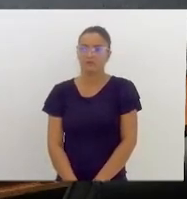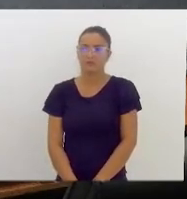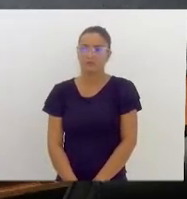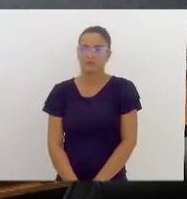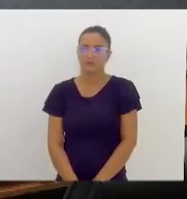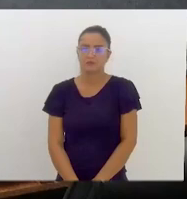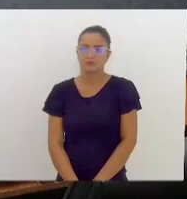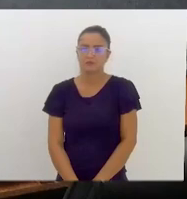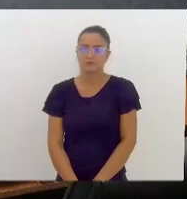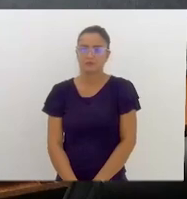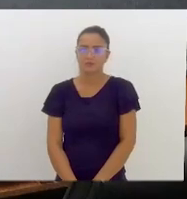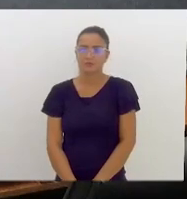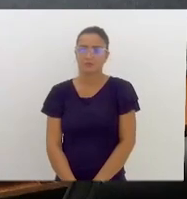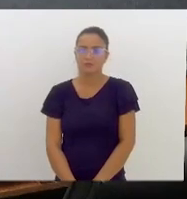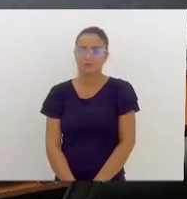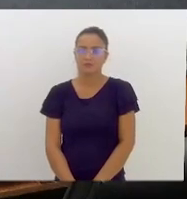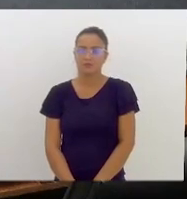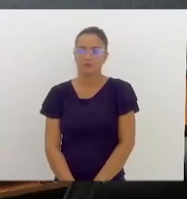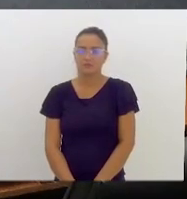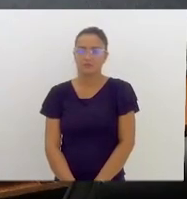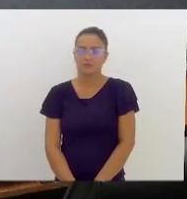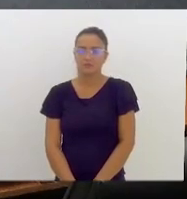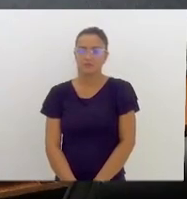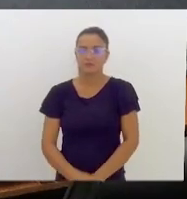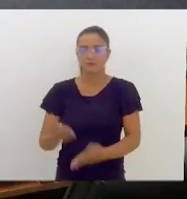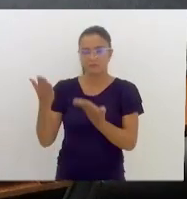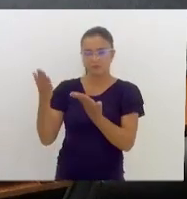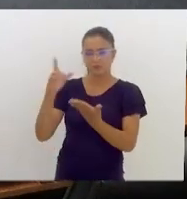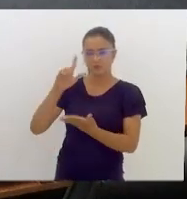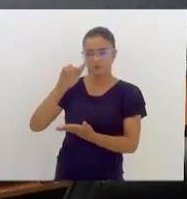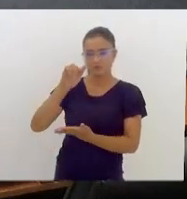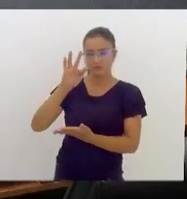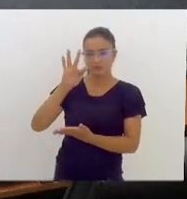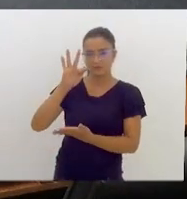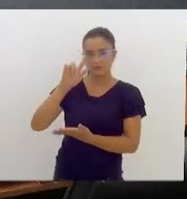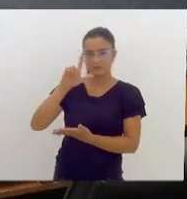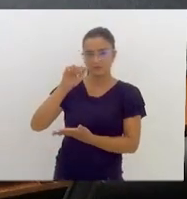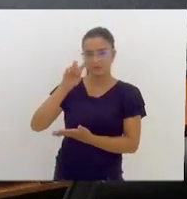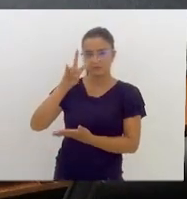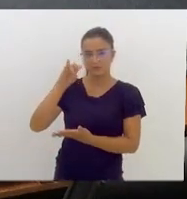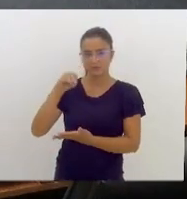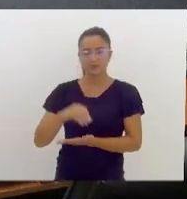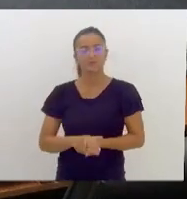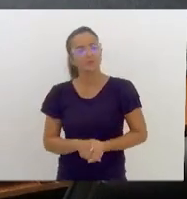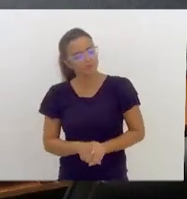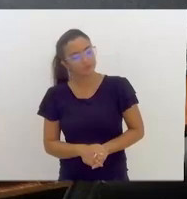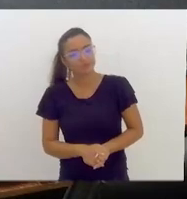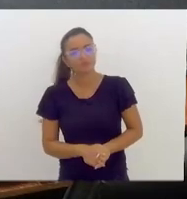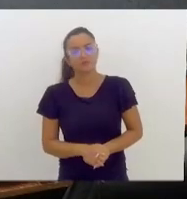Com a palavra, para fazer a sua declaração de voto, o deputado Flávio Serafim. Deputado Valdec,